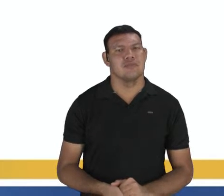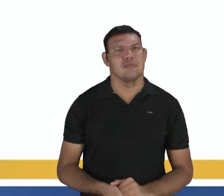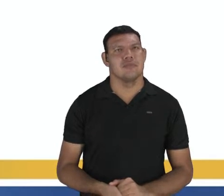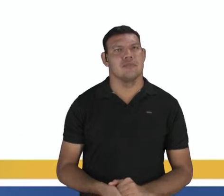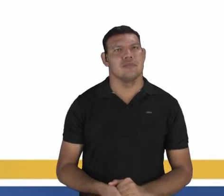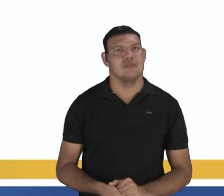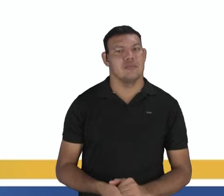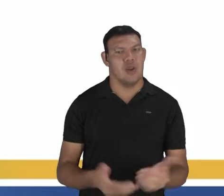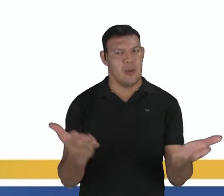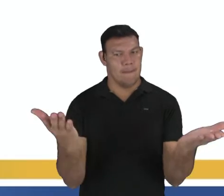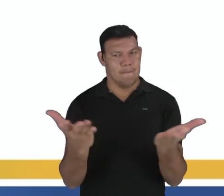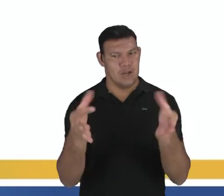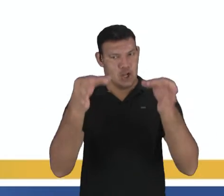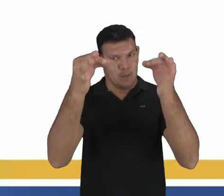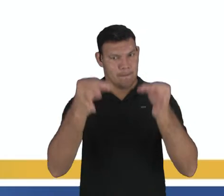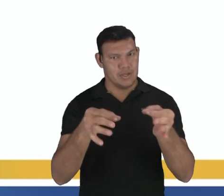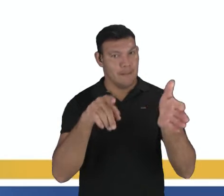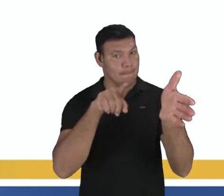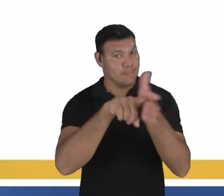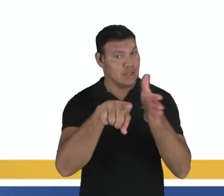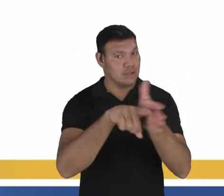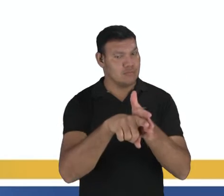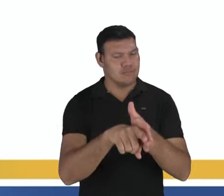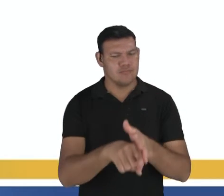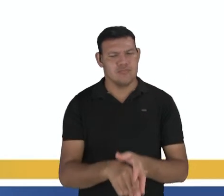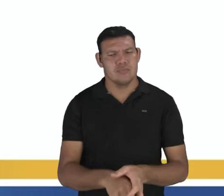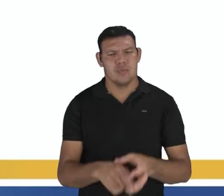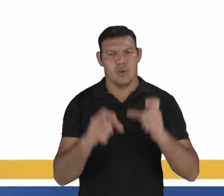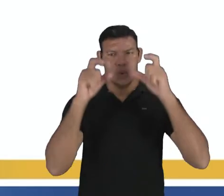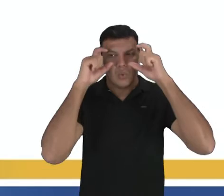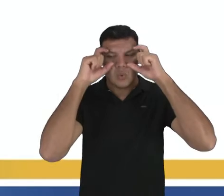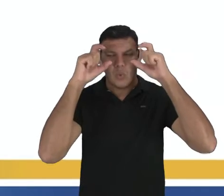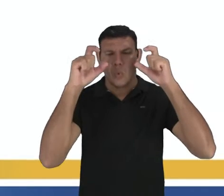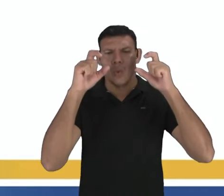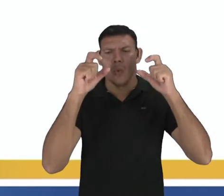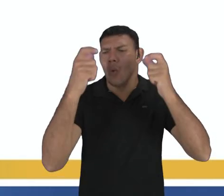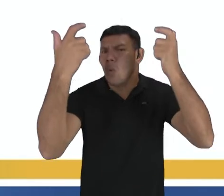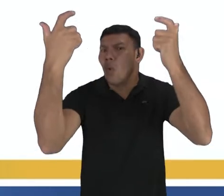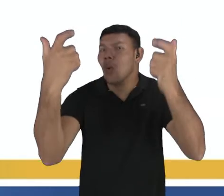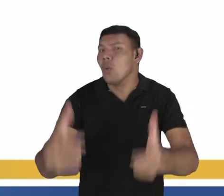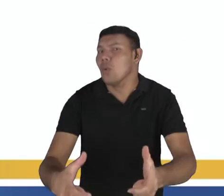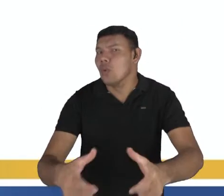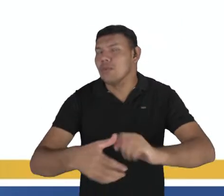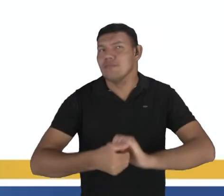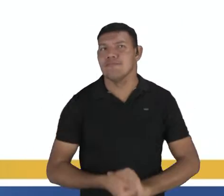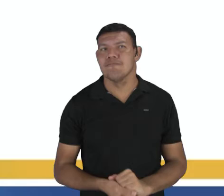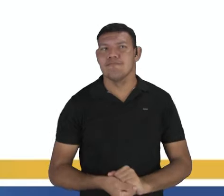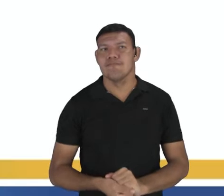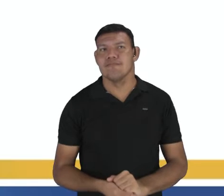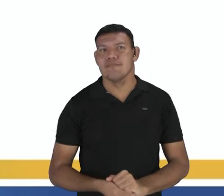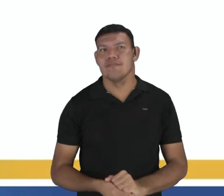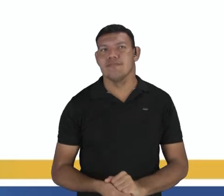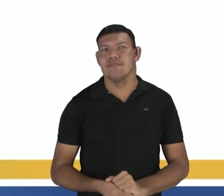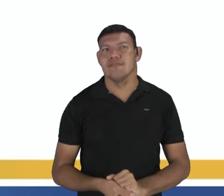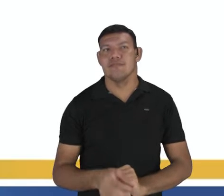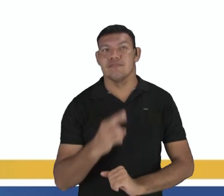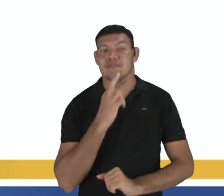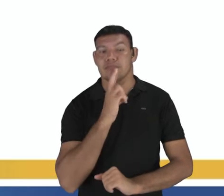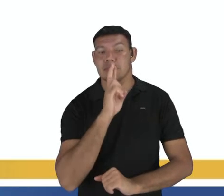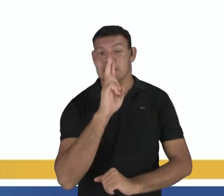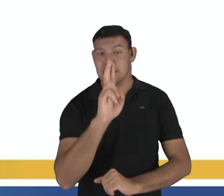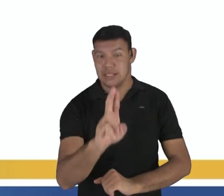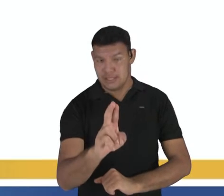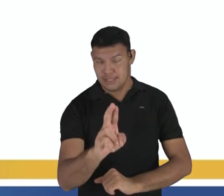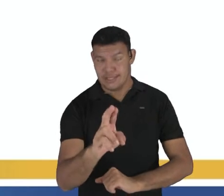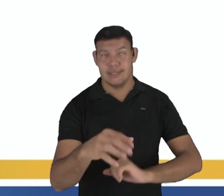está no present perfect, é uma pergunta. Onde estão os seus óculos? A resposta I